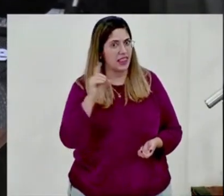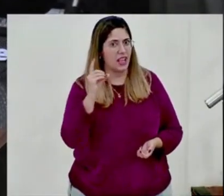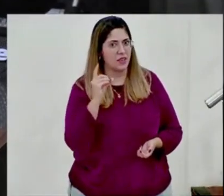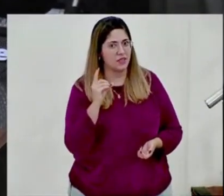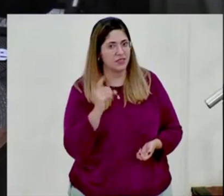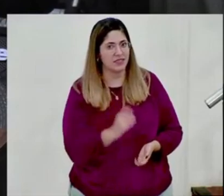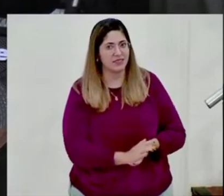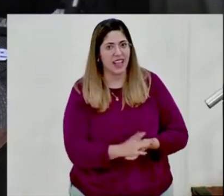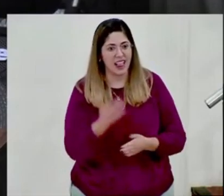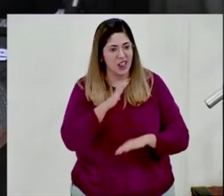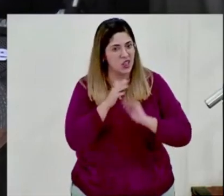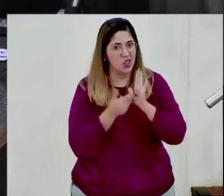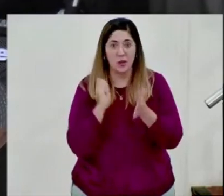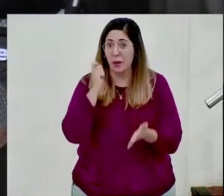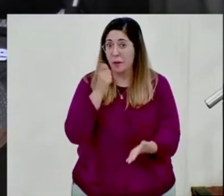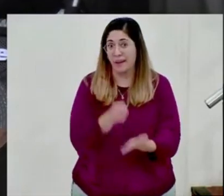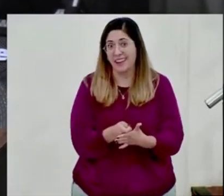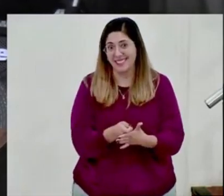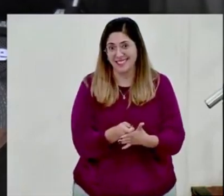conta toda.